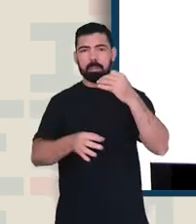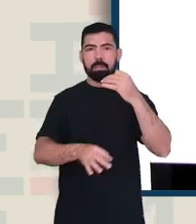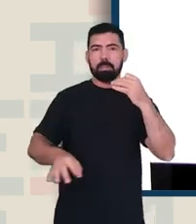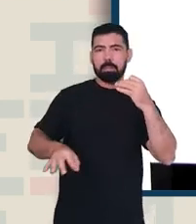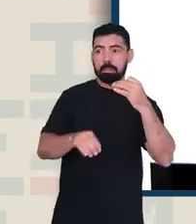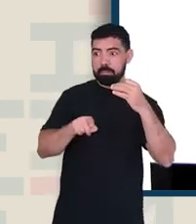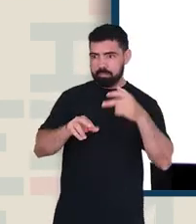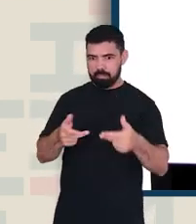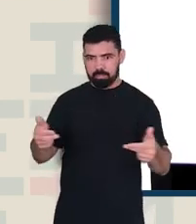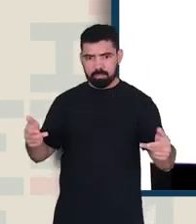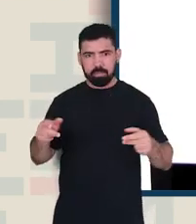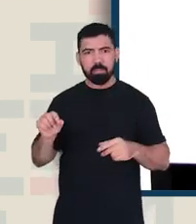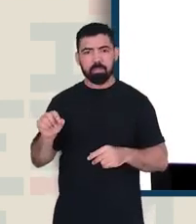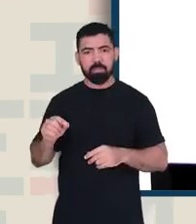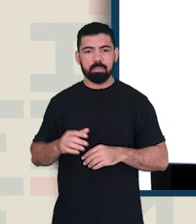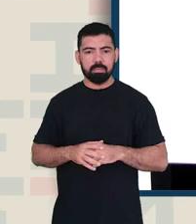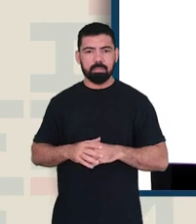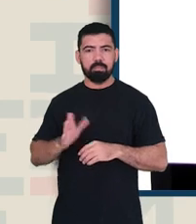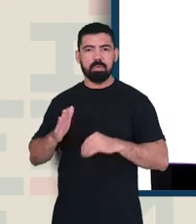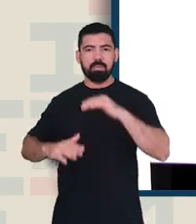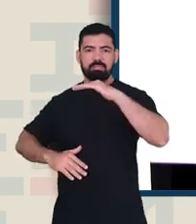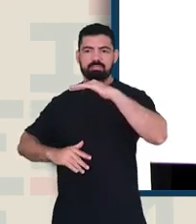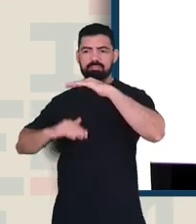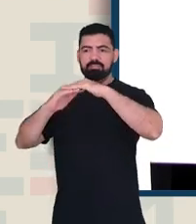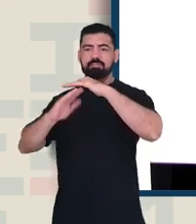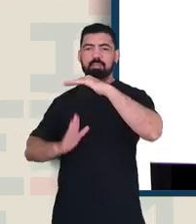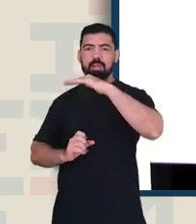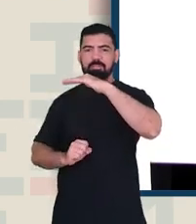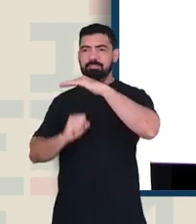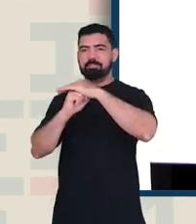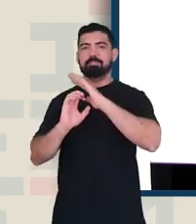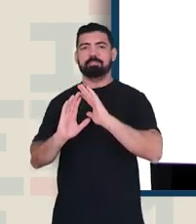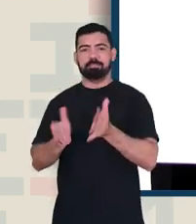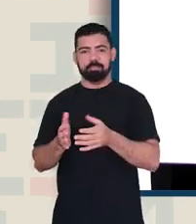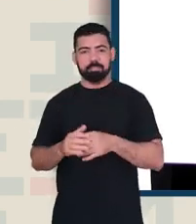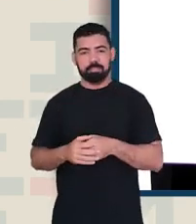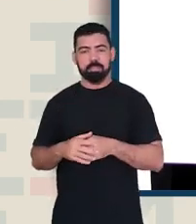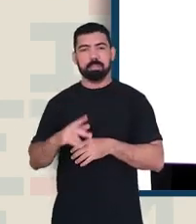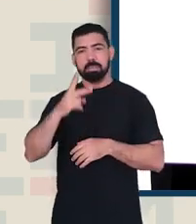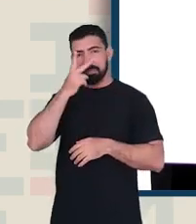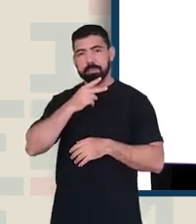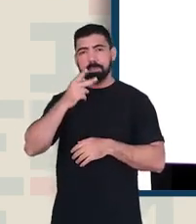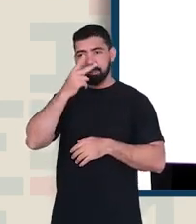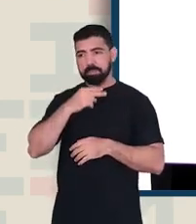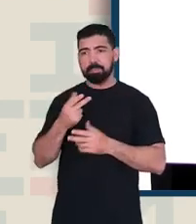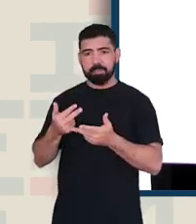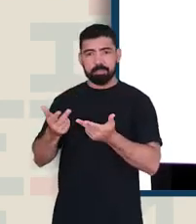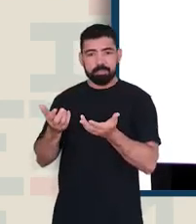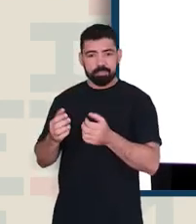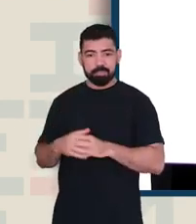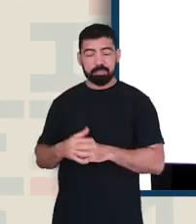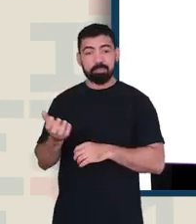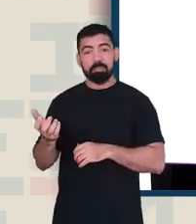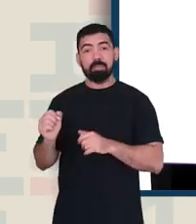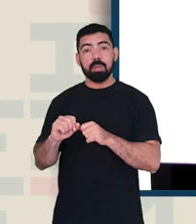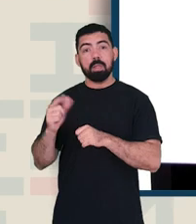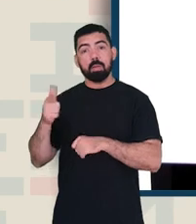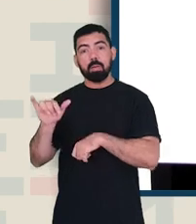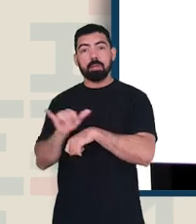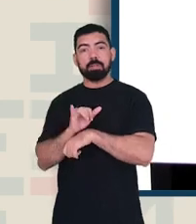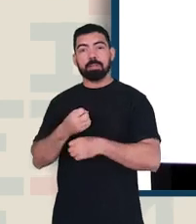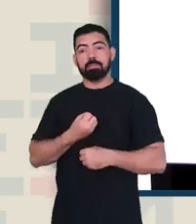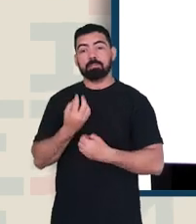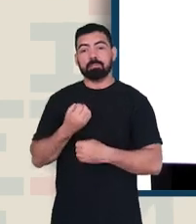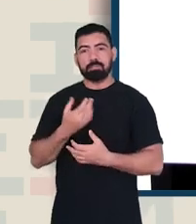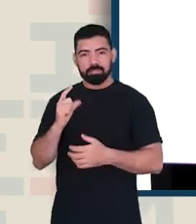mais, estava um pouco esgotado. Ou seja, era muito corriqueiro, eles queriam uma outra maneira de